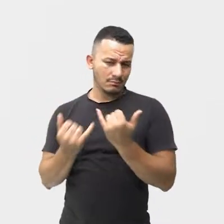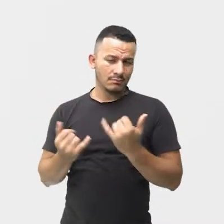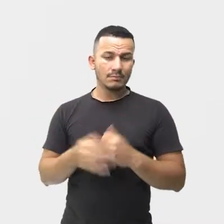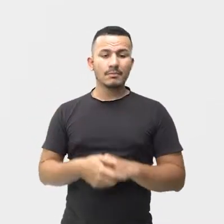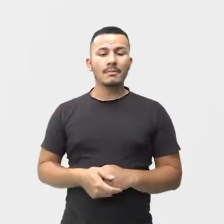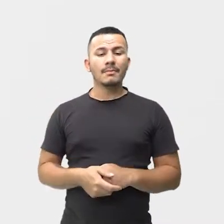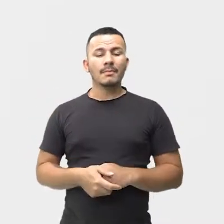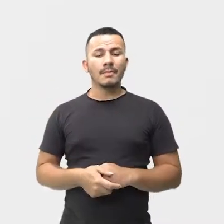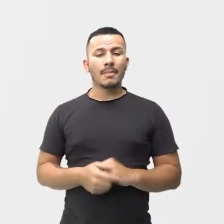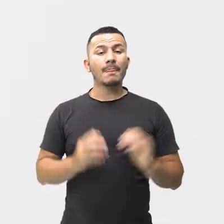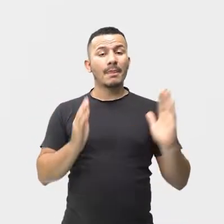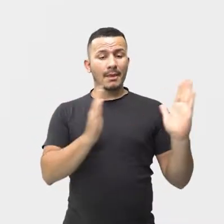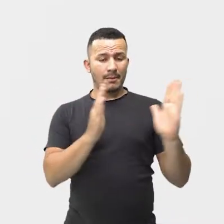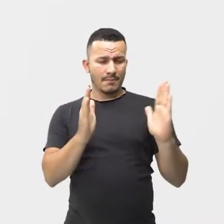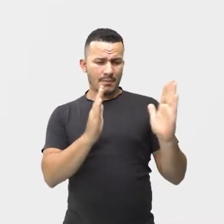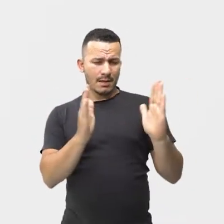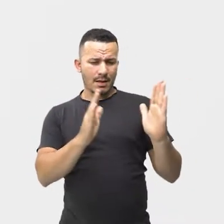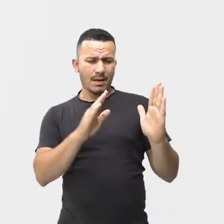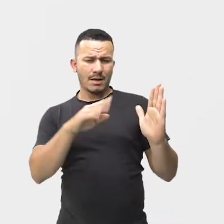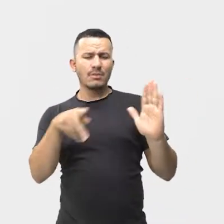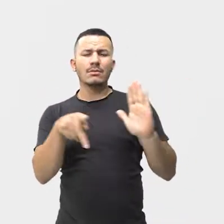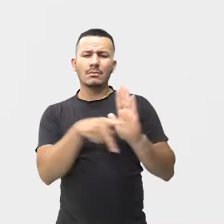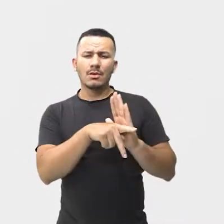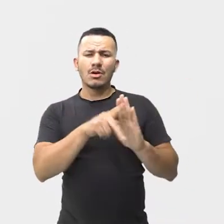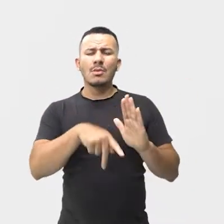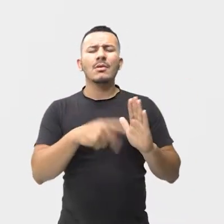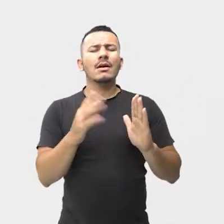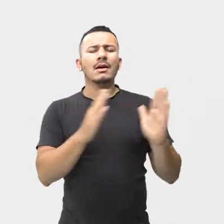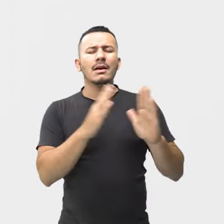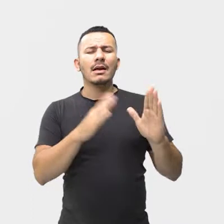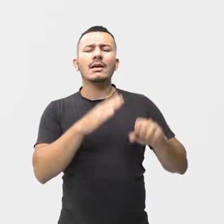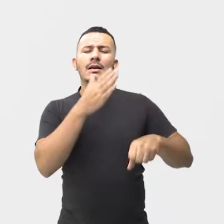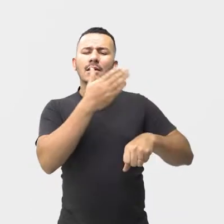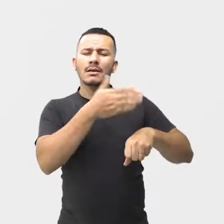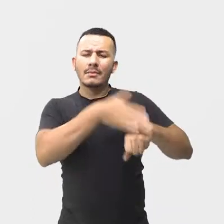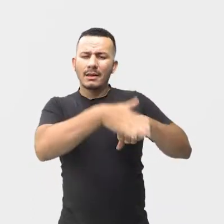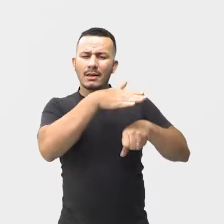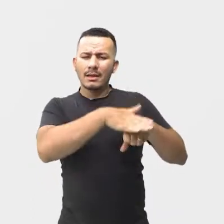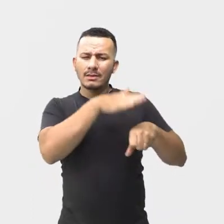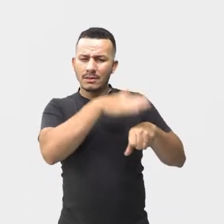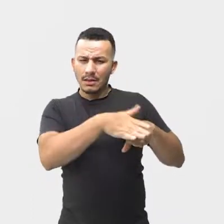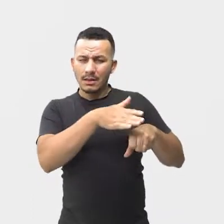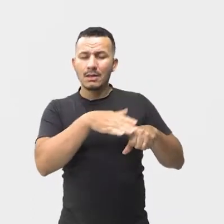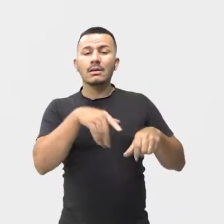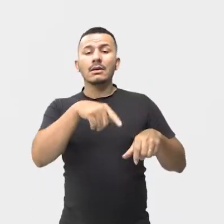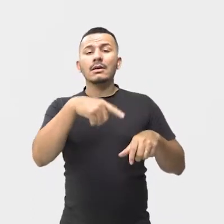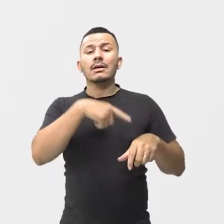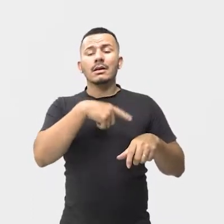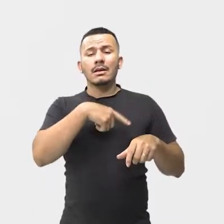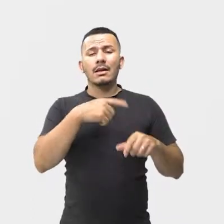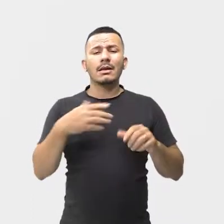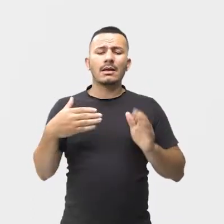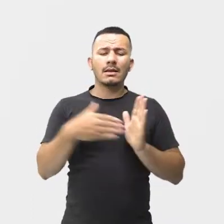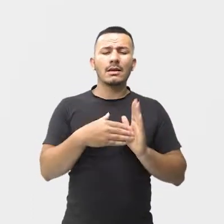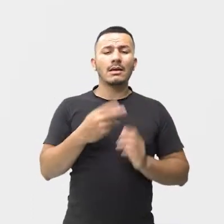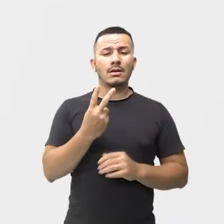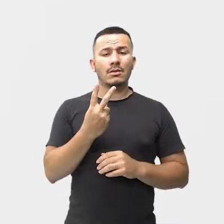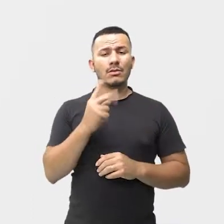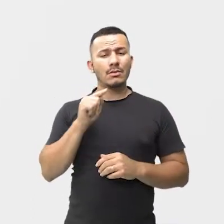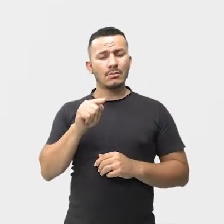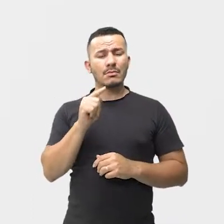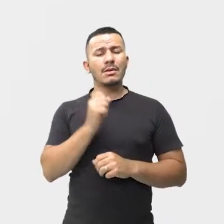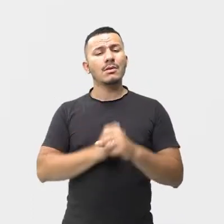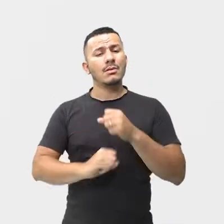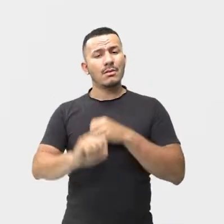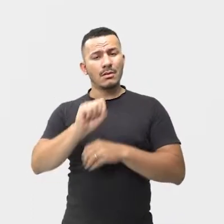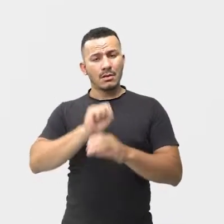Por exemplo, período paleolítico ou idade da pedra lascada. Ele aconteceu até 2000 anos